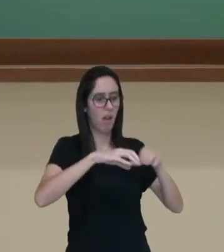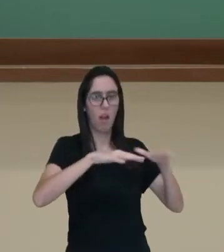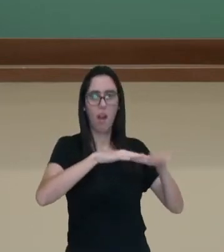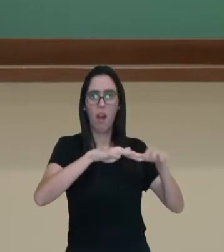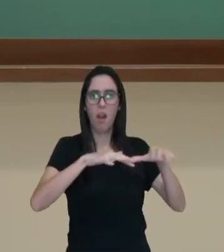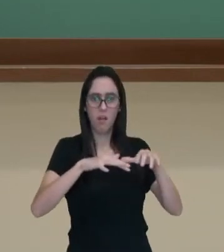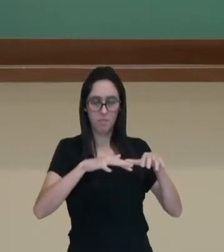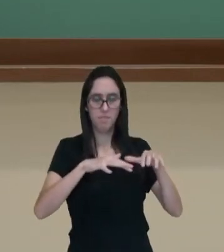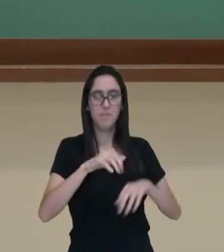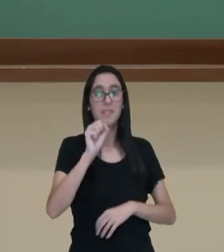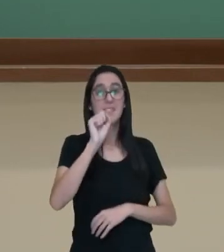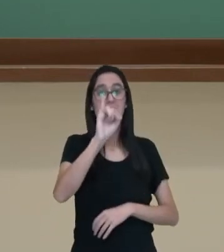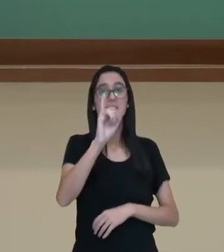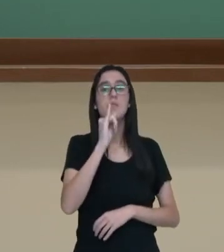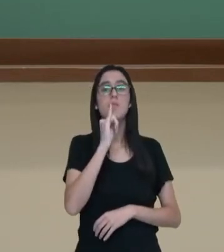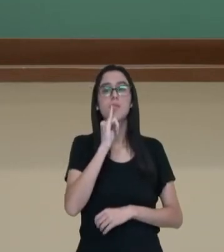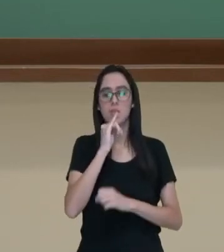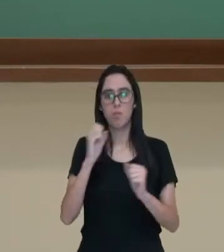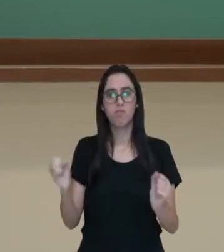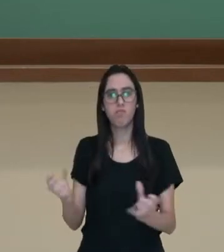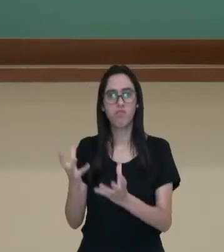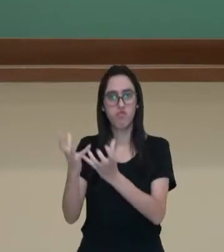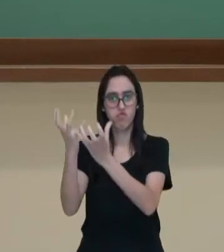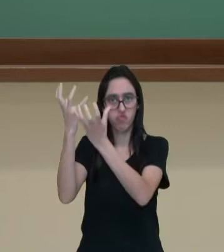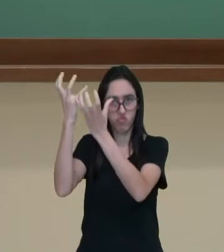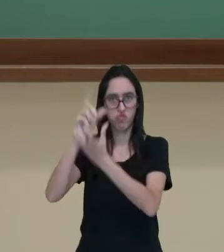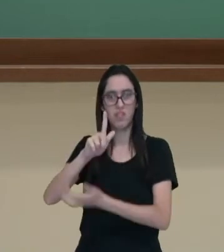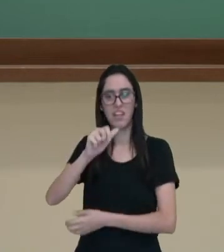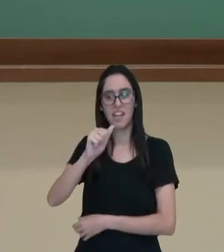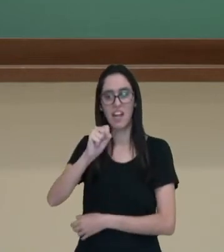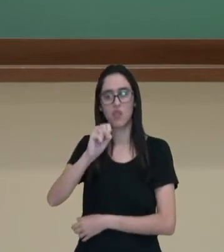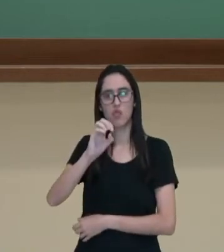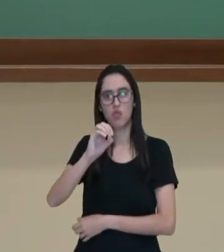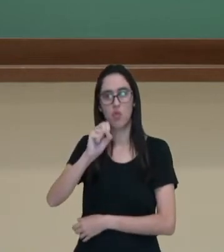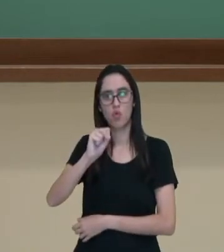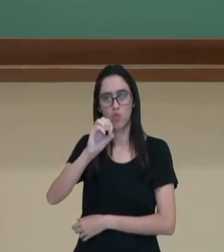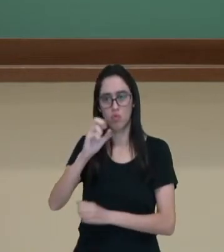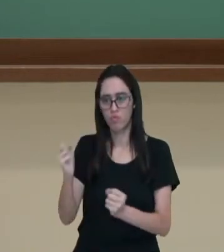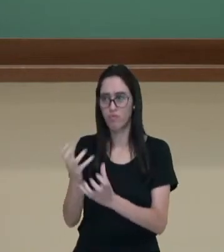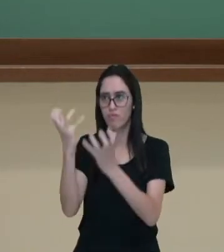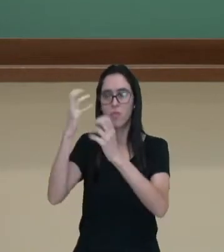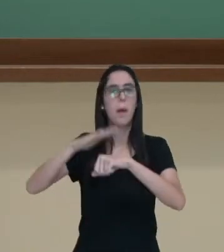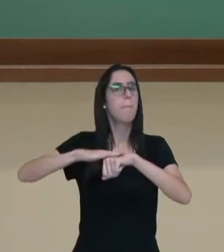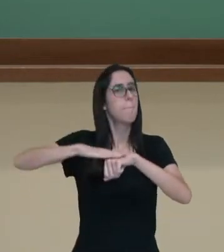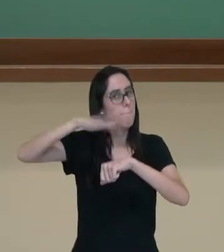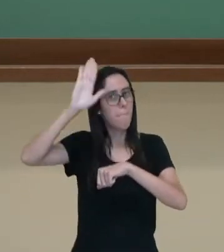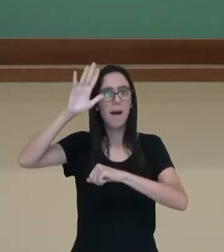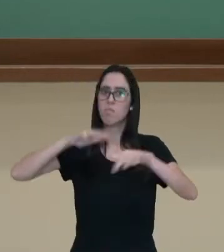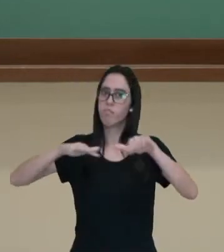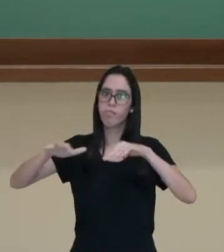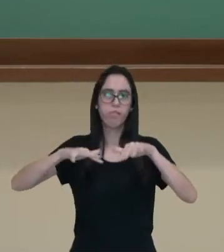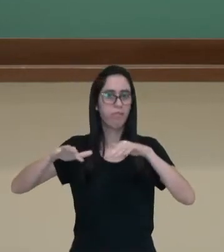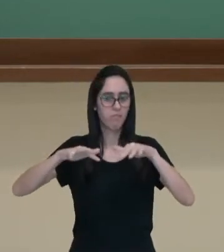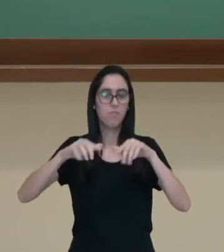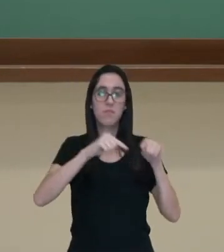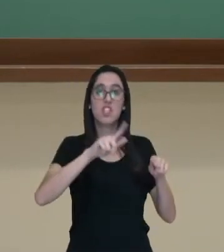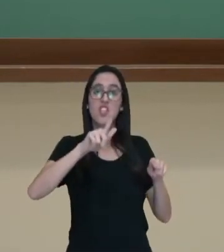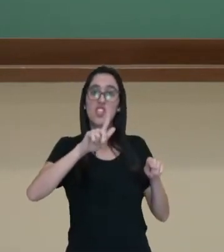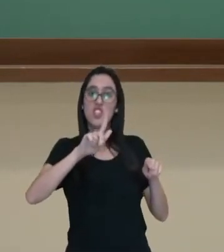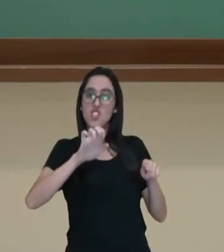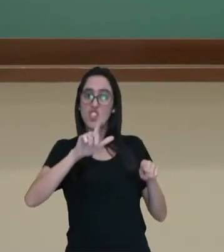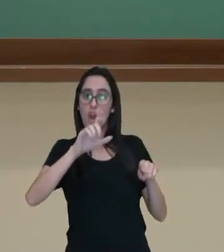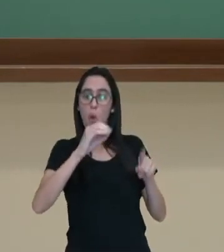Já no estado gasoso, elas ficam mais agitadas. Então, o gelo está numa temperatura menor porque